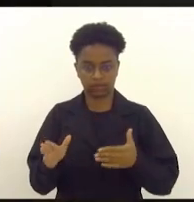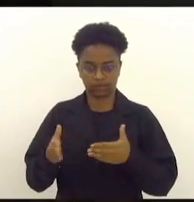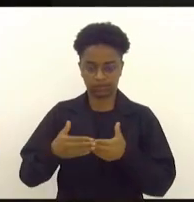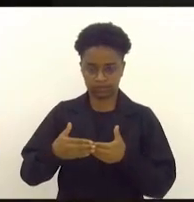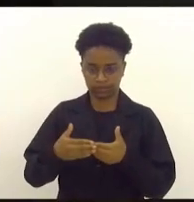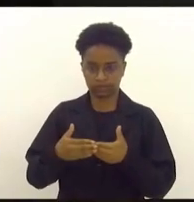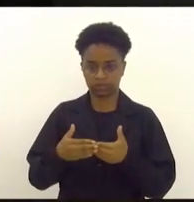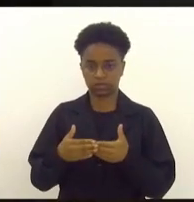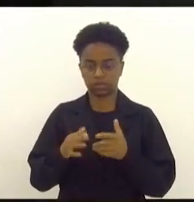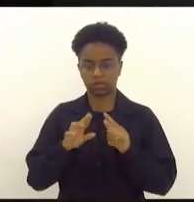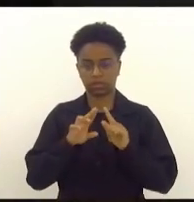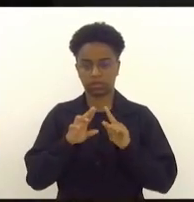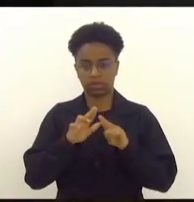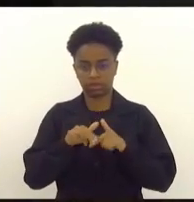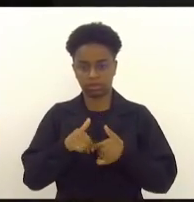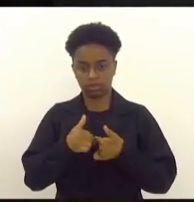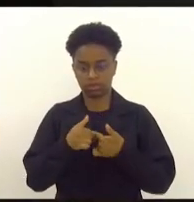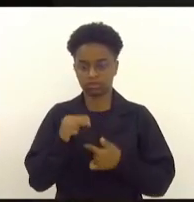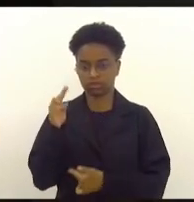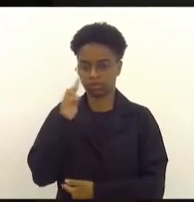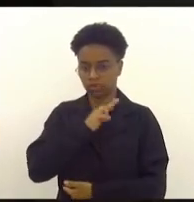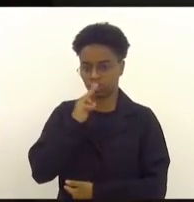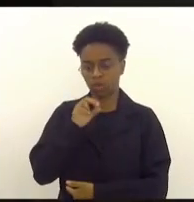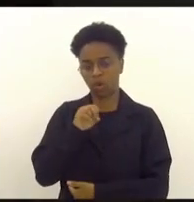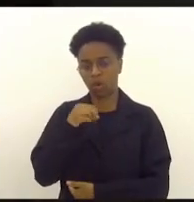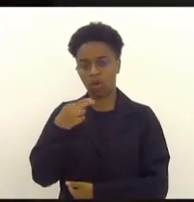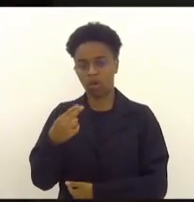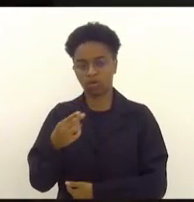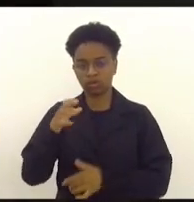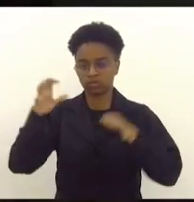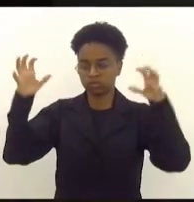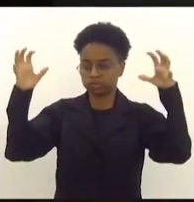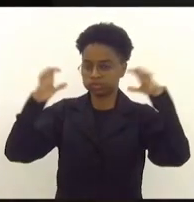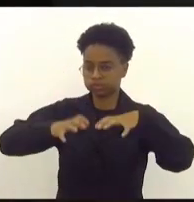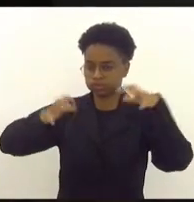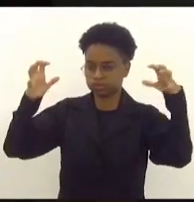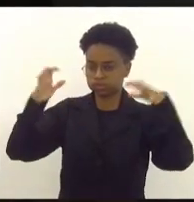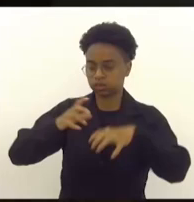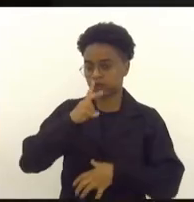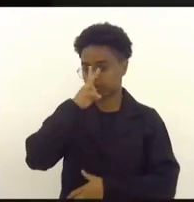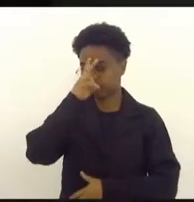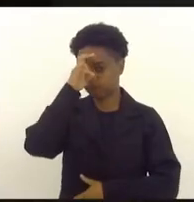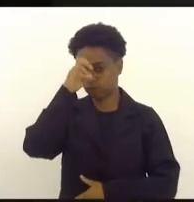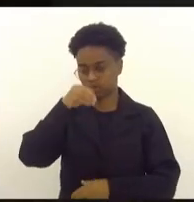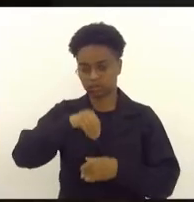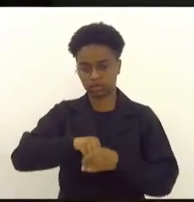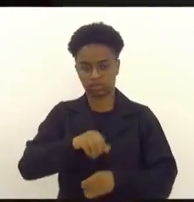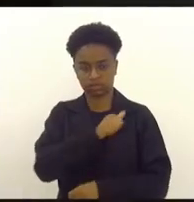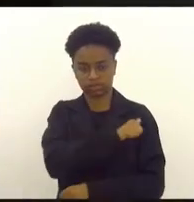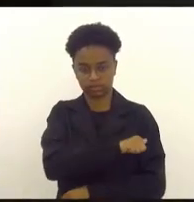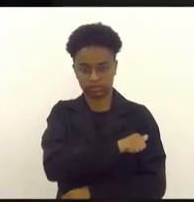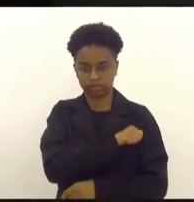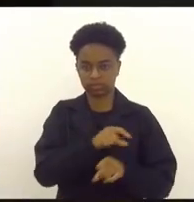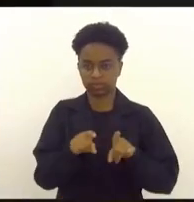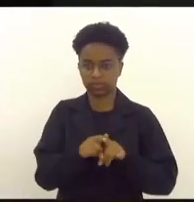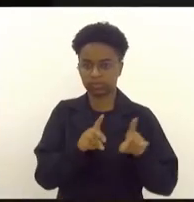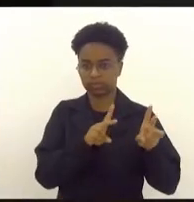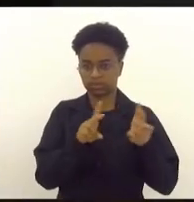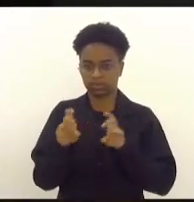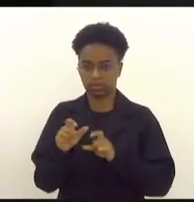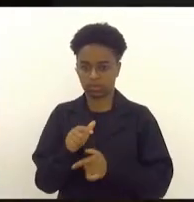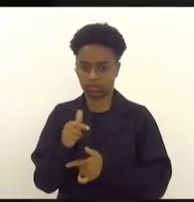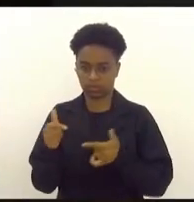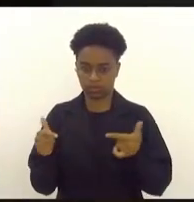em função de estado de emergência e ou forte chuvas no âmbito do Estado do Rio de Janeiro e da outras